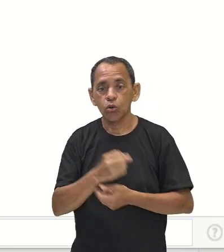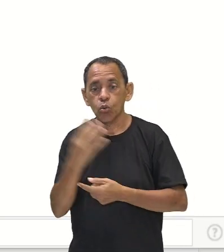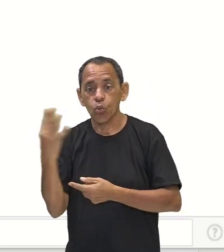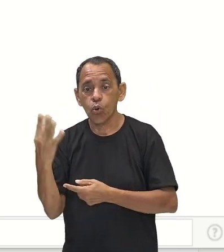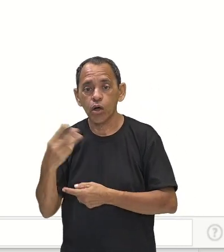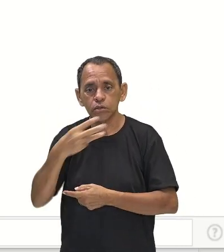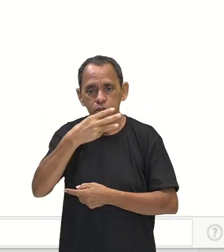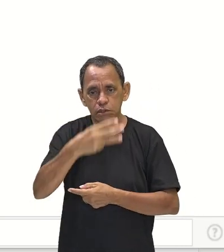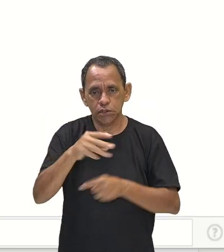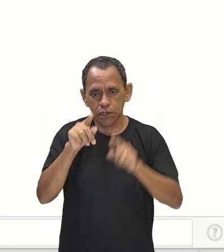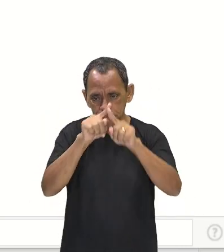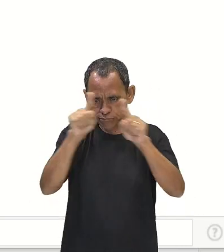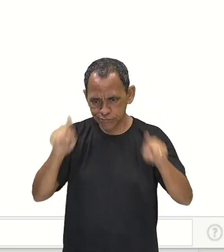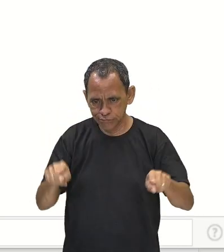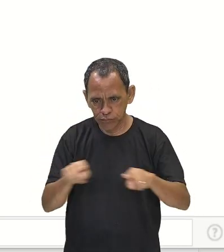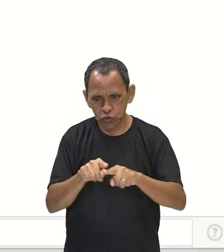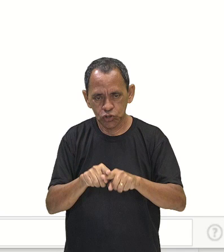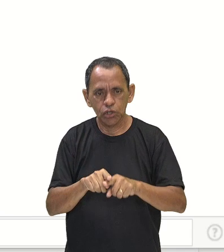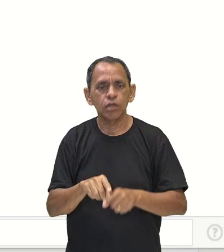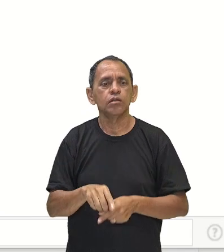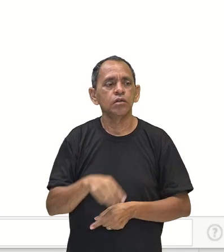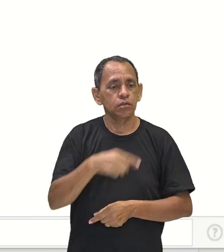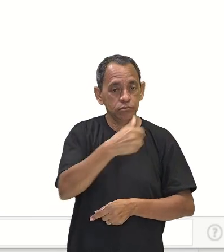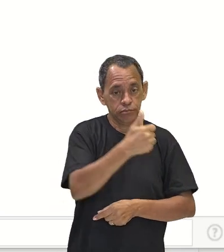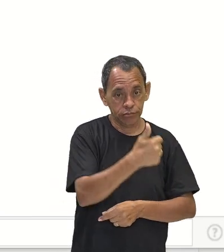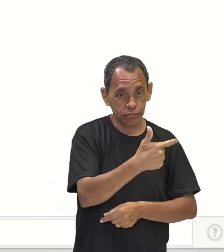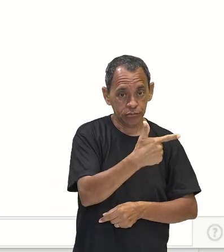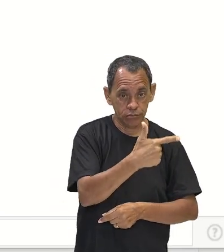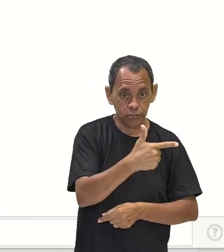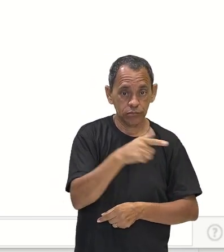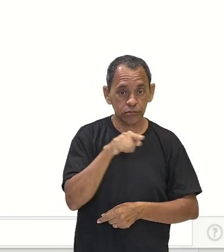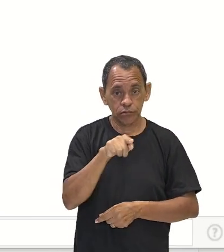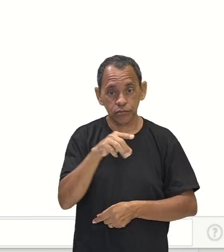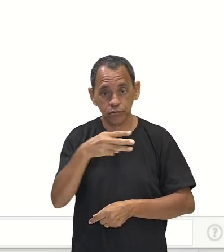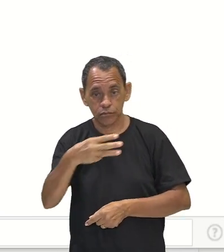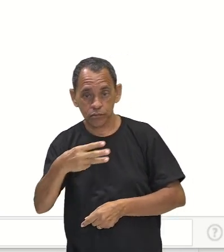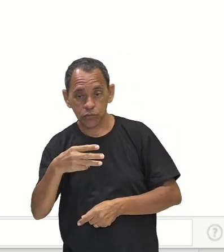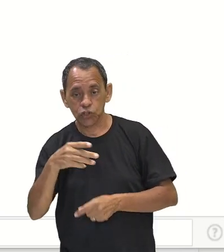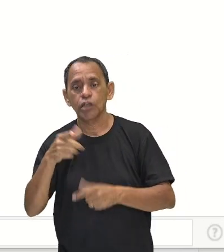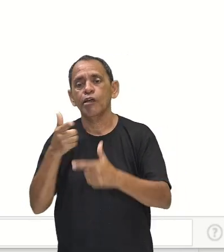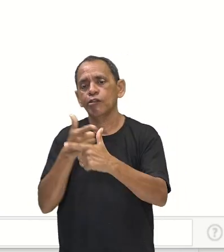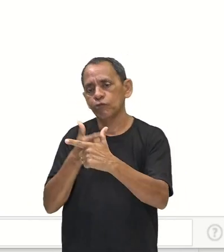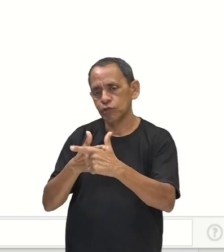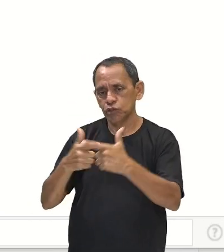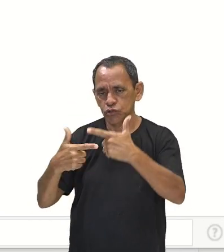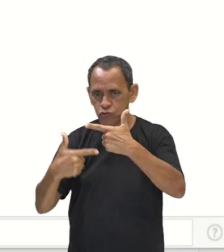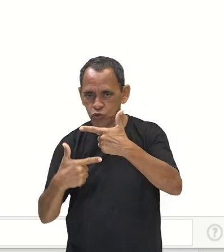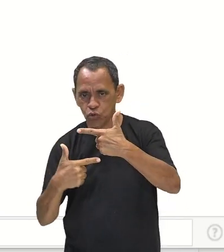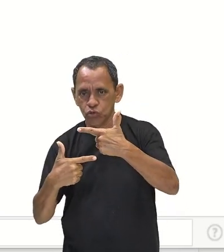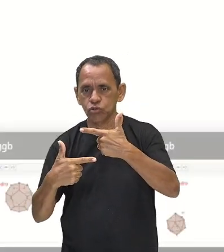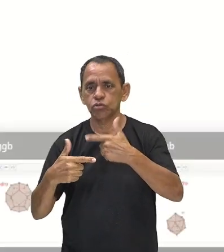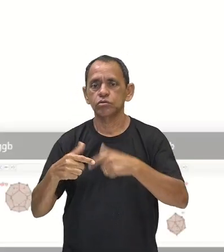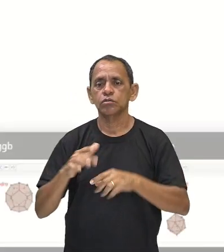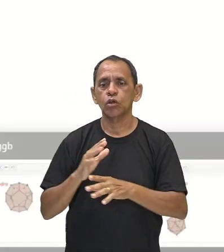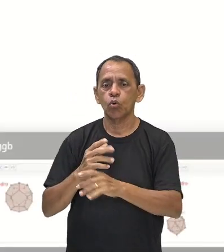3 arestas. Vai multiplicar. 12 vezes 3, divide por 2. Então,